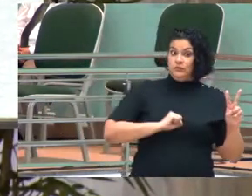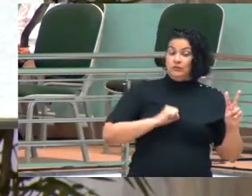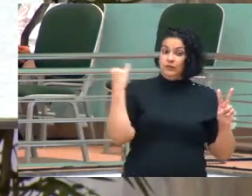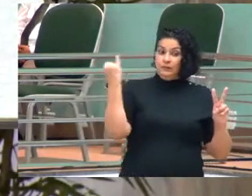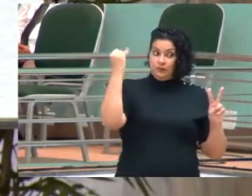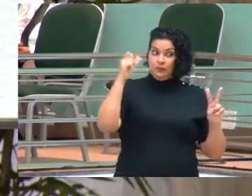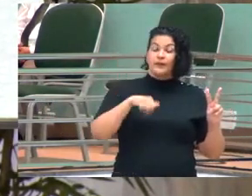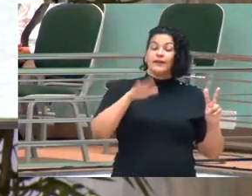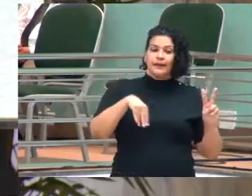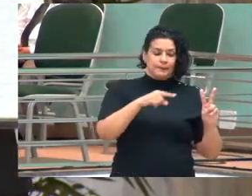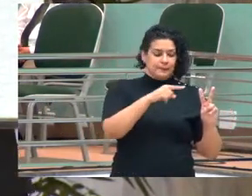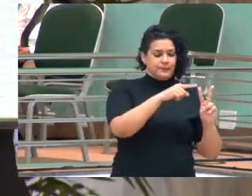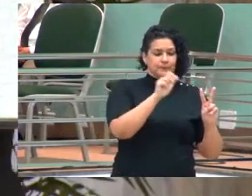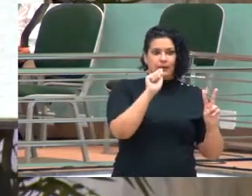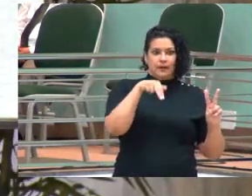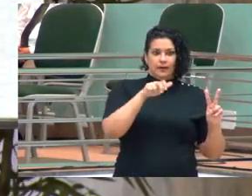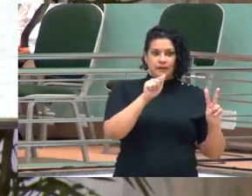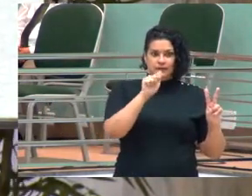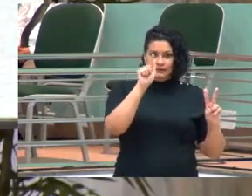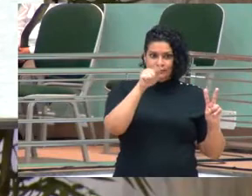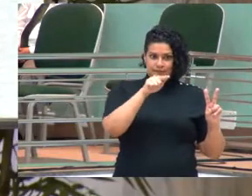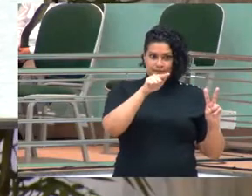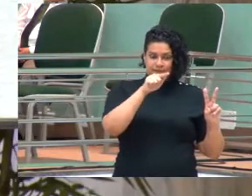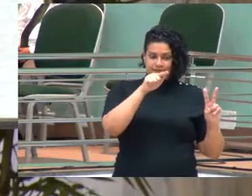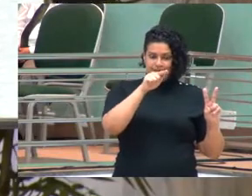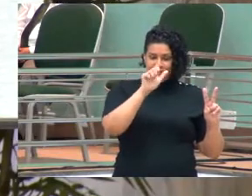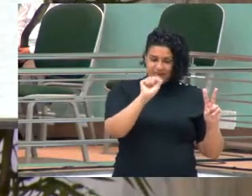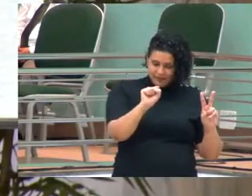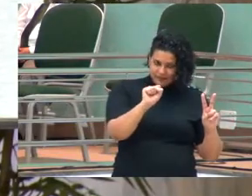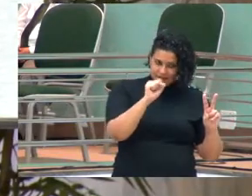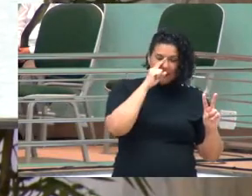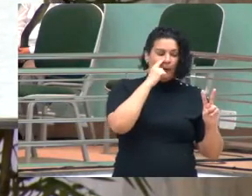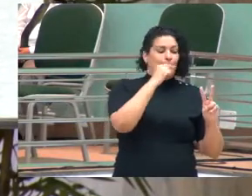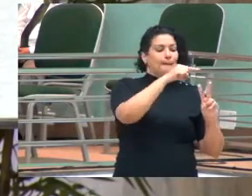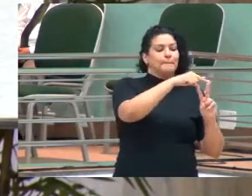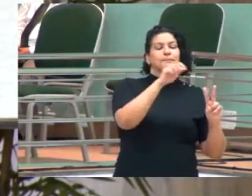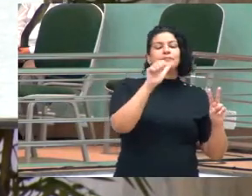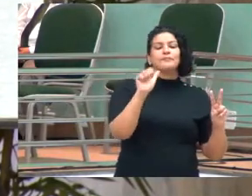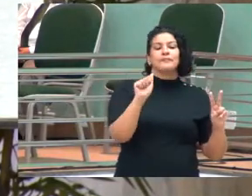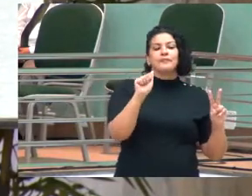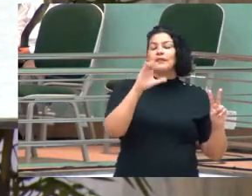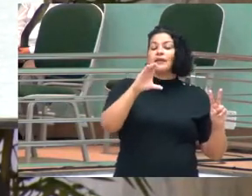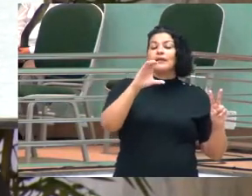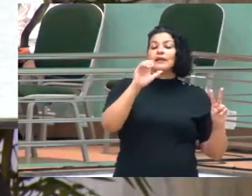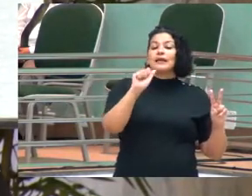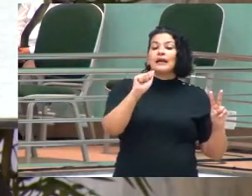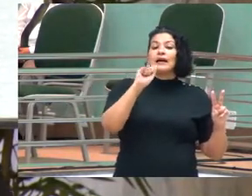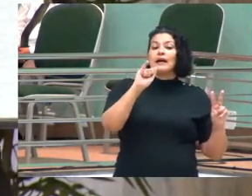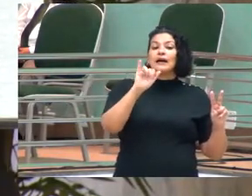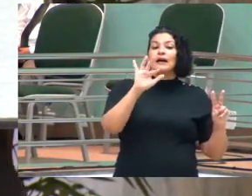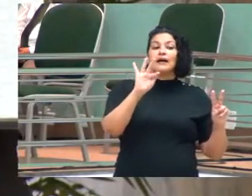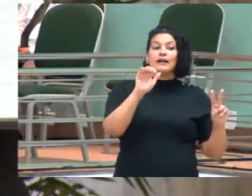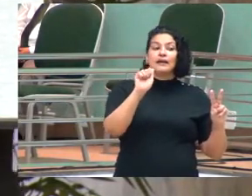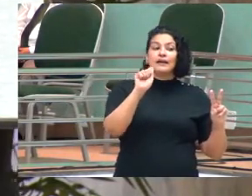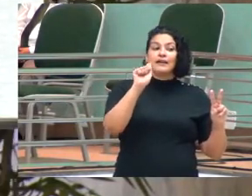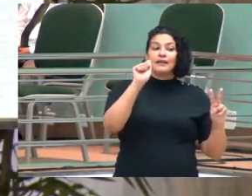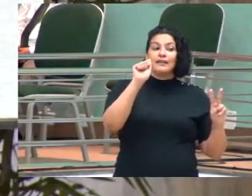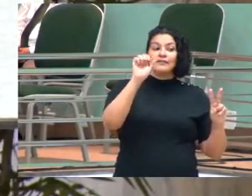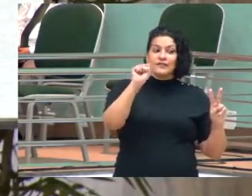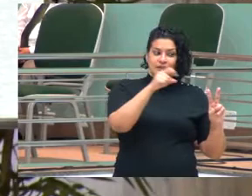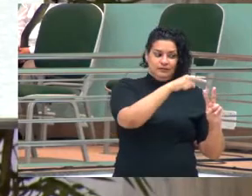nesse momento de turbulência política, de crise espiritual, que eu surjo na